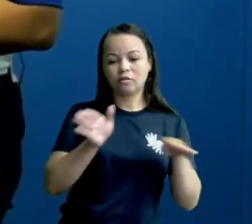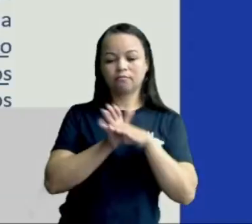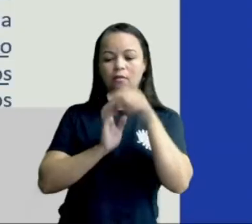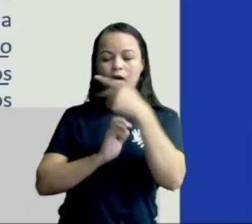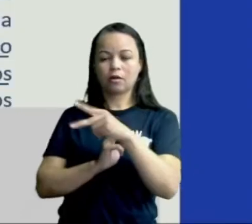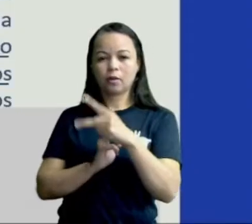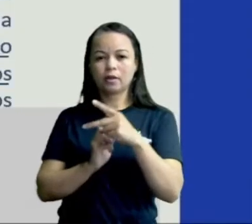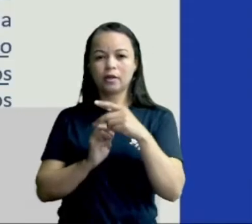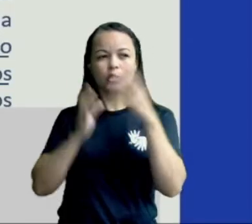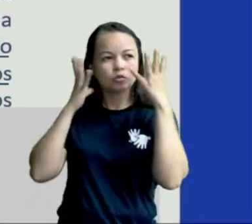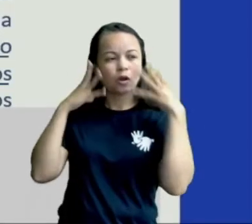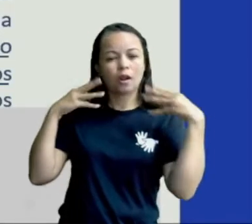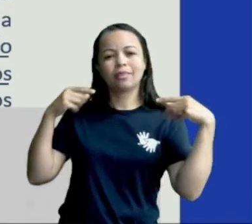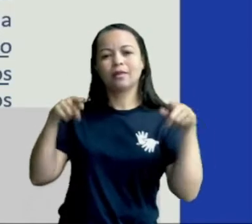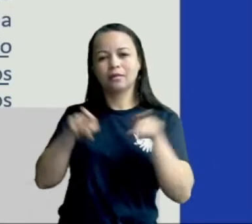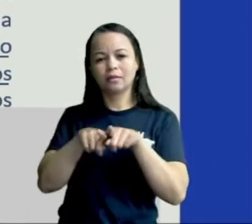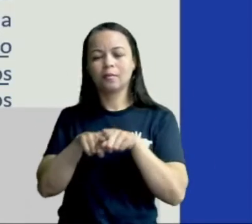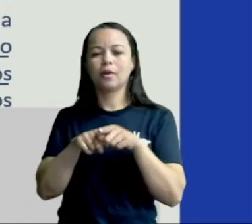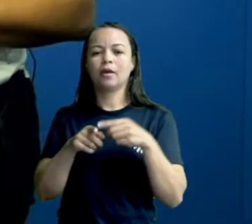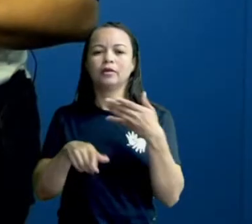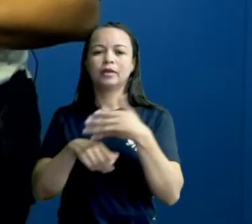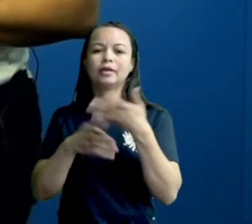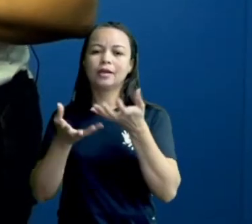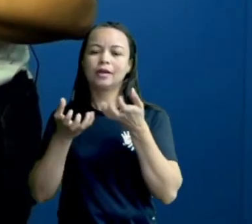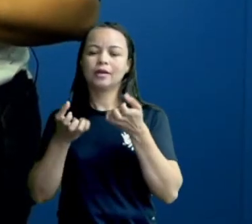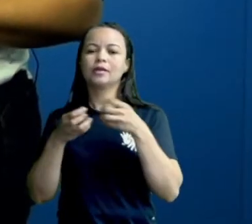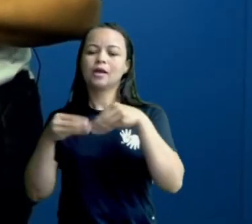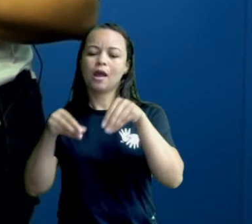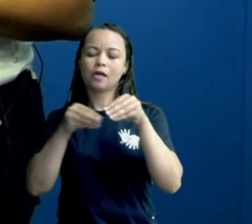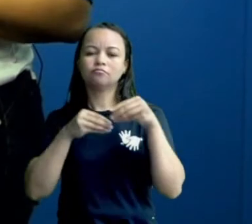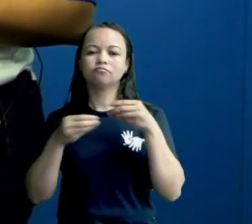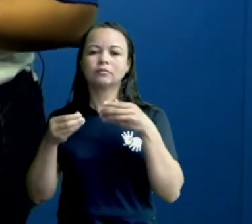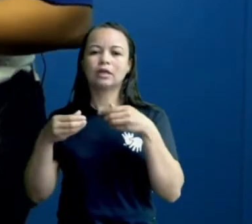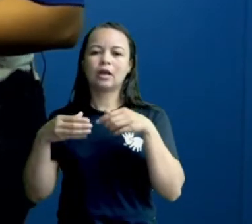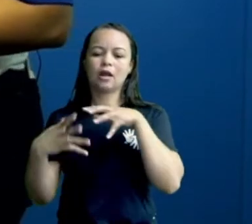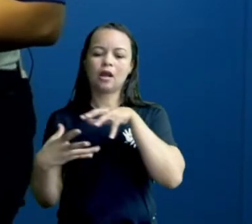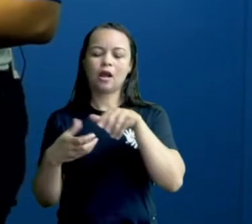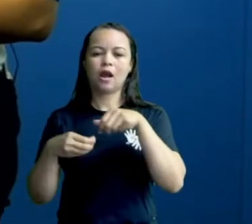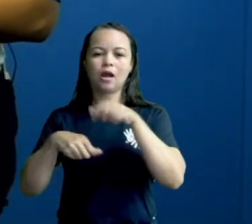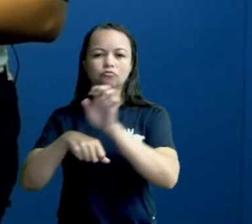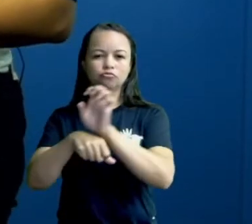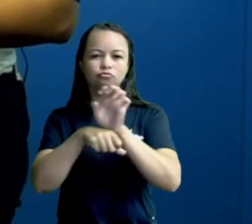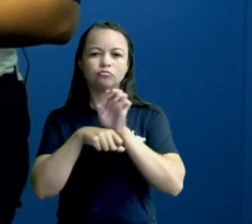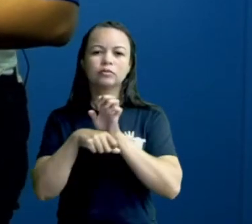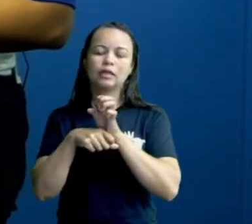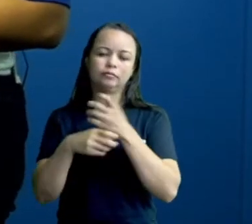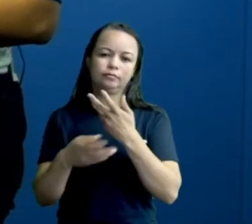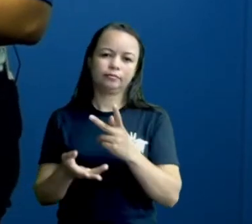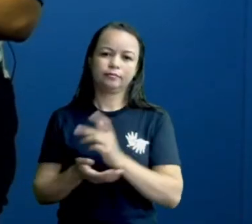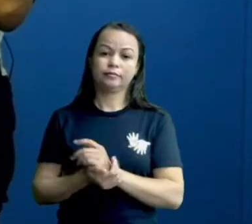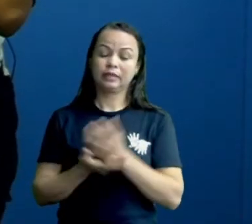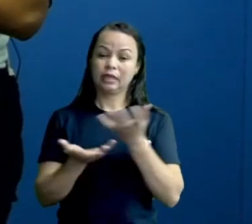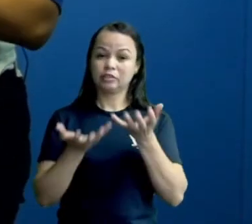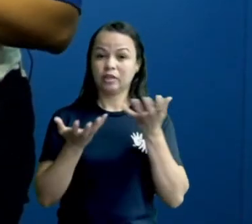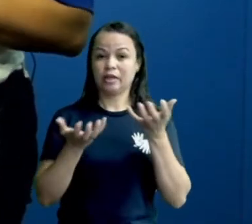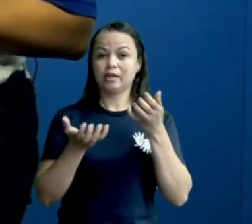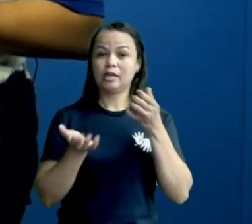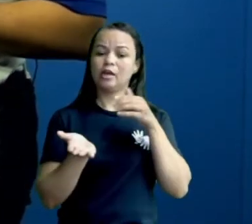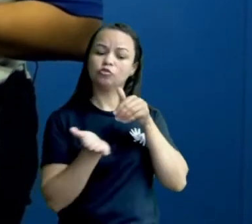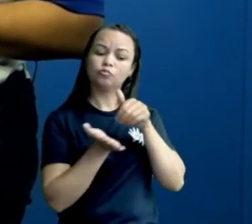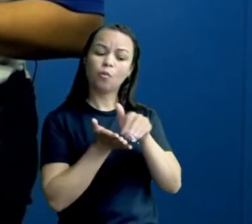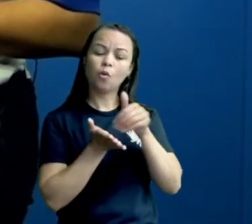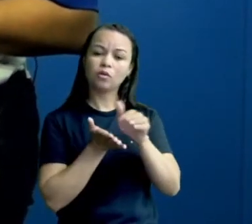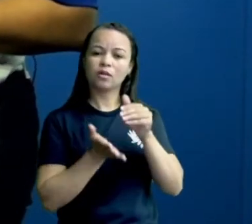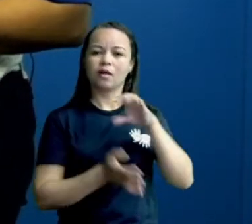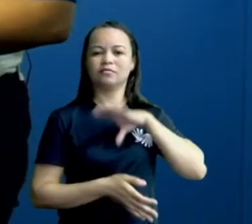os holandeses, eles vieram para cá, principalmente no Nordeste, que é onde a gente fica, onde Pernambuco fica, e eles queriam expulsar os